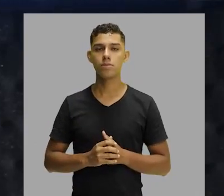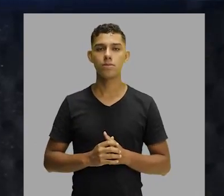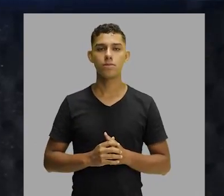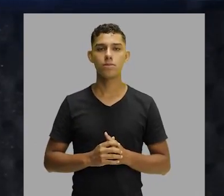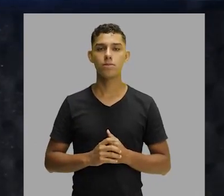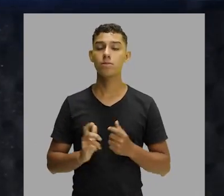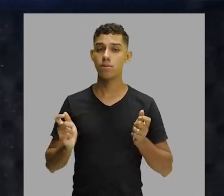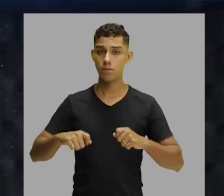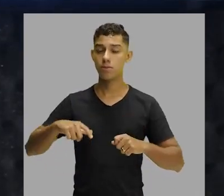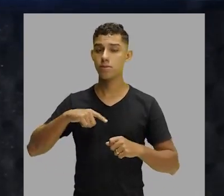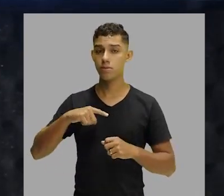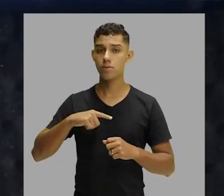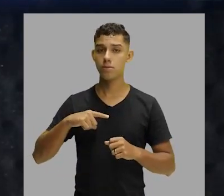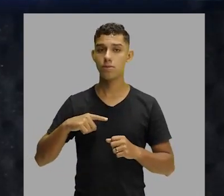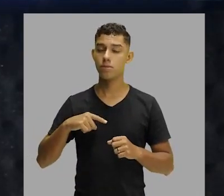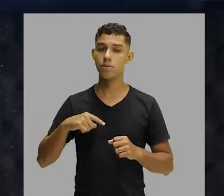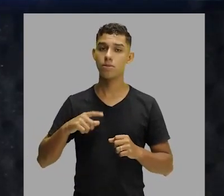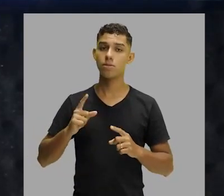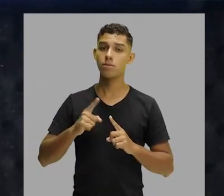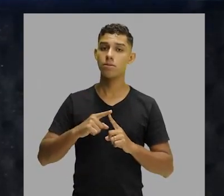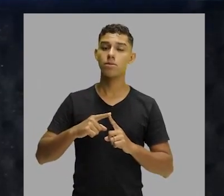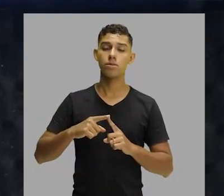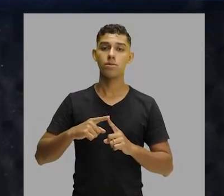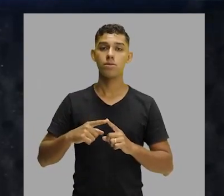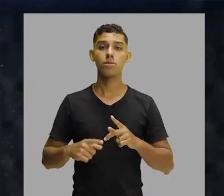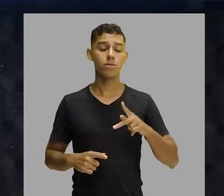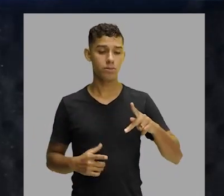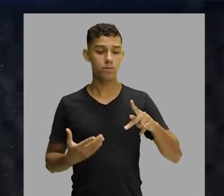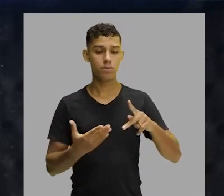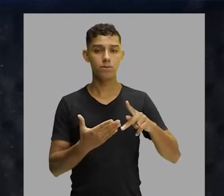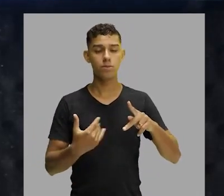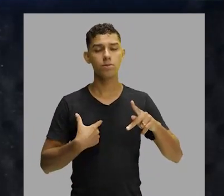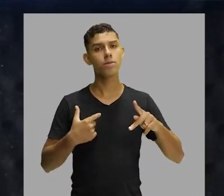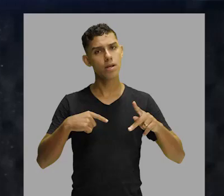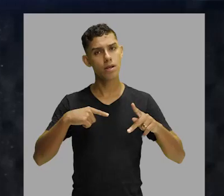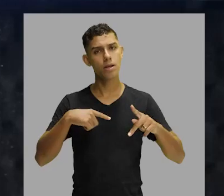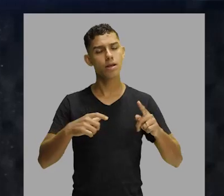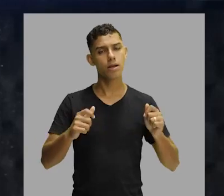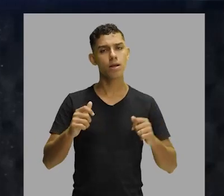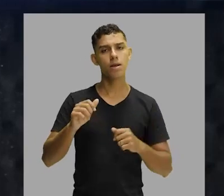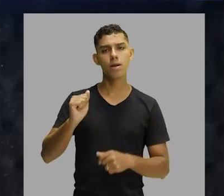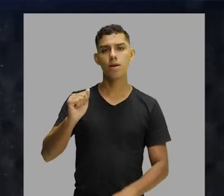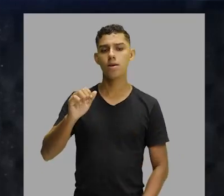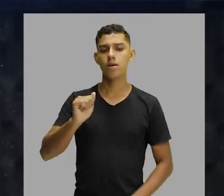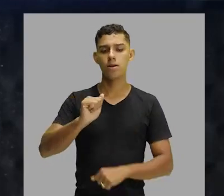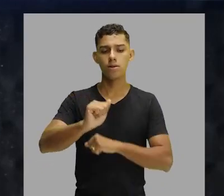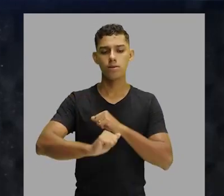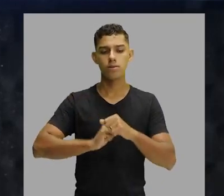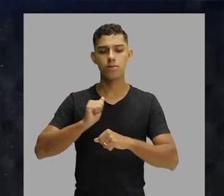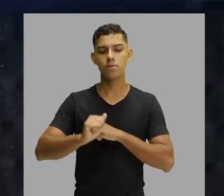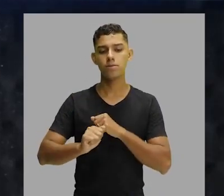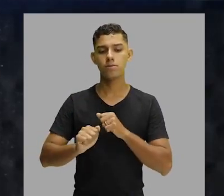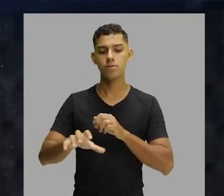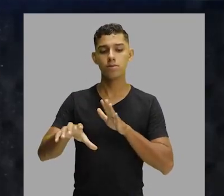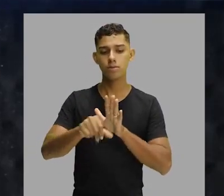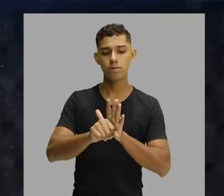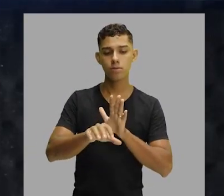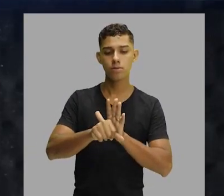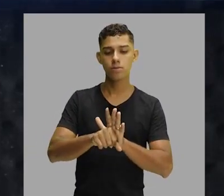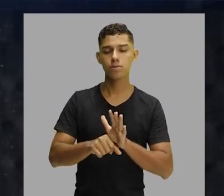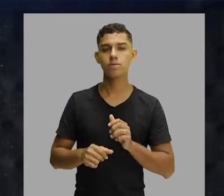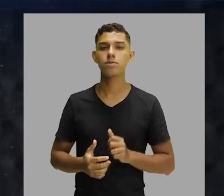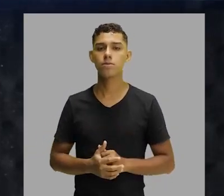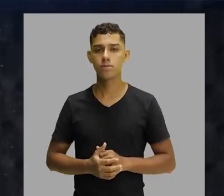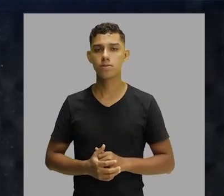tipo P, eu preciso colocar a minha impureza, vai ser o átomo receptor. Tá, ok? Então,